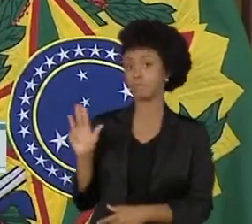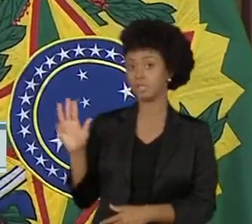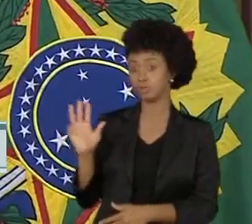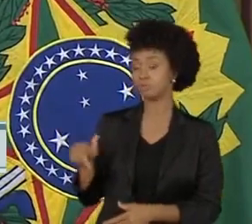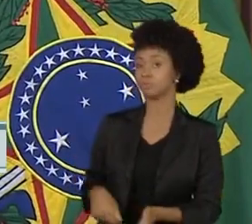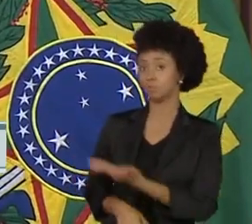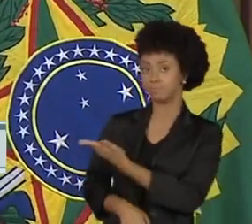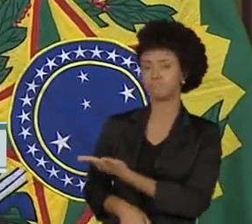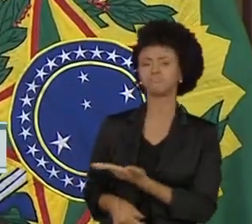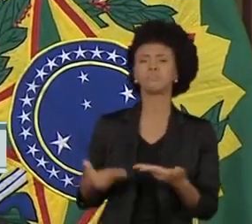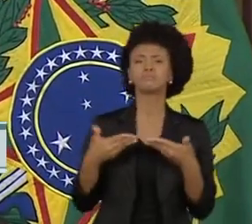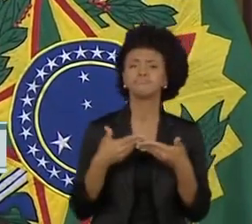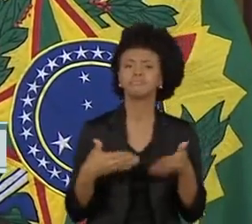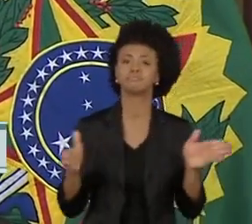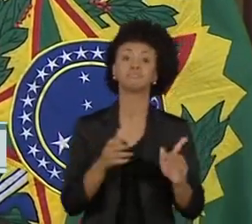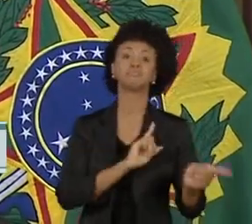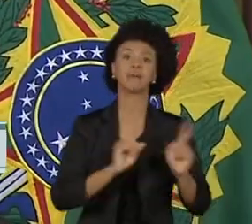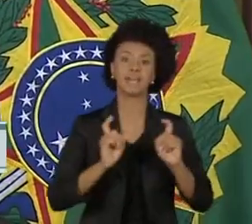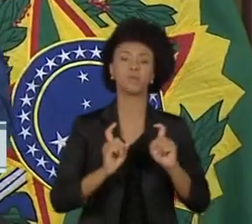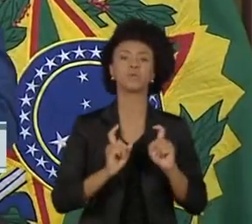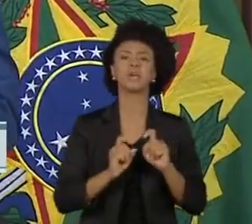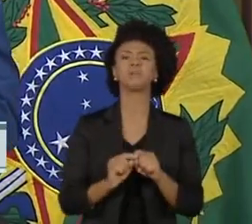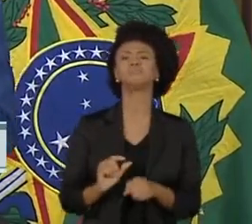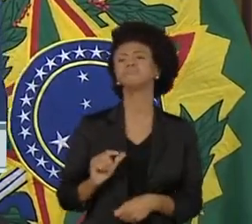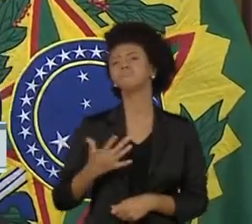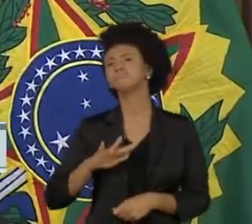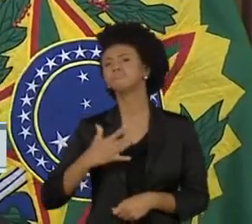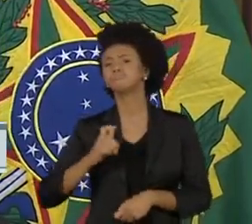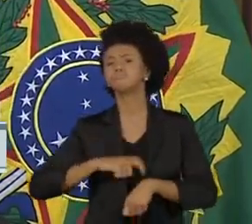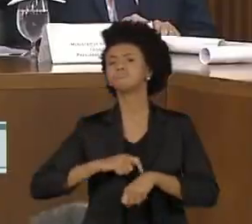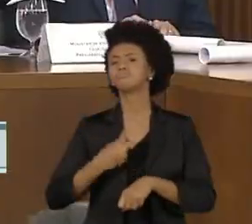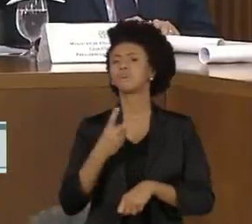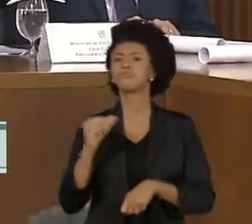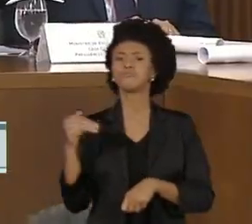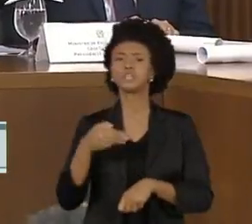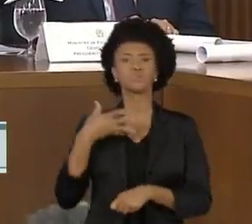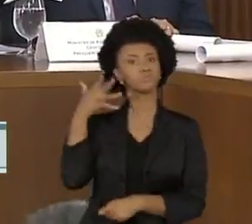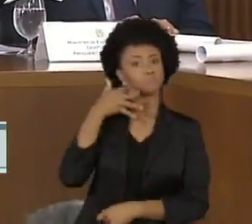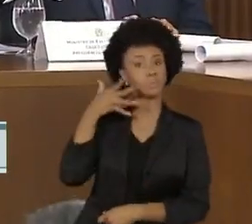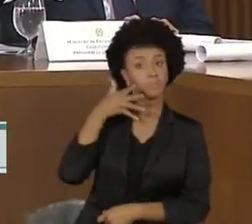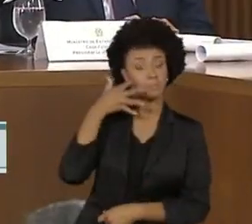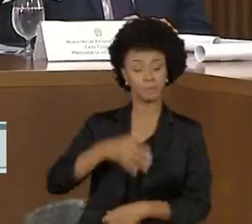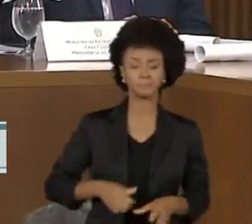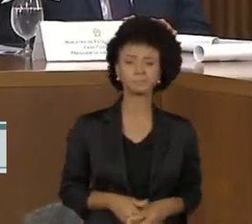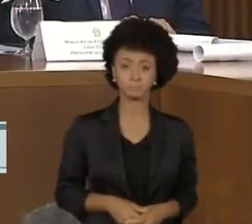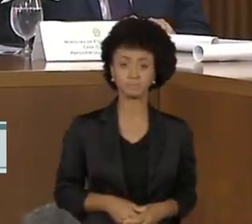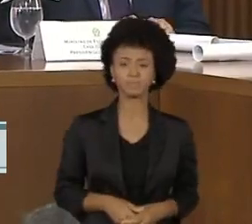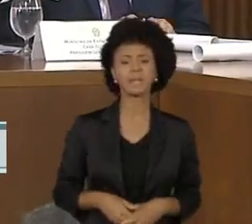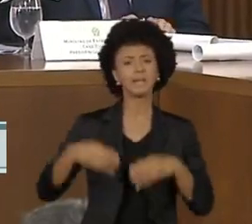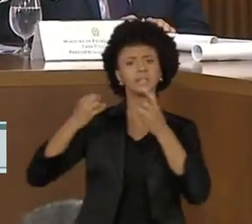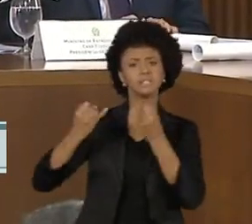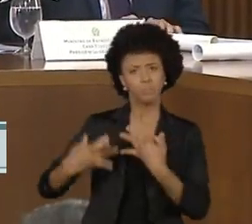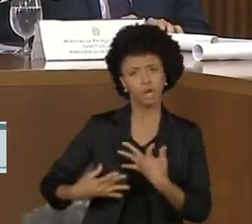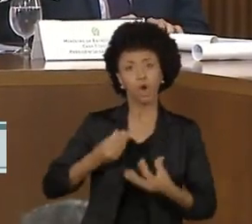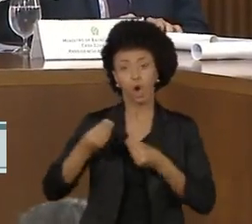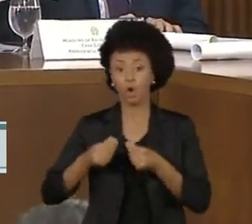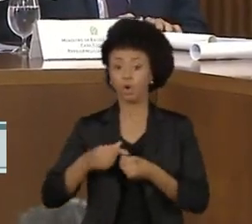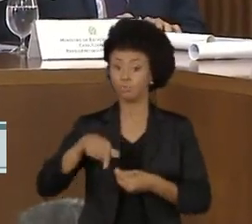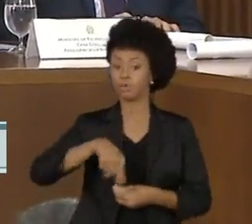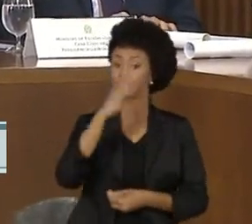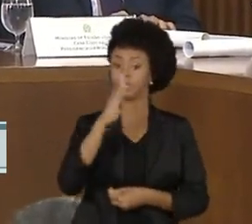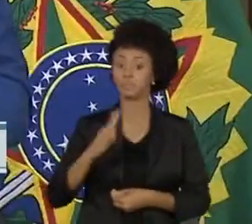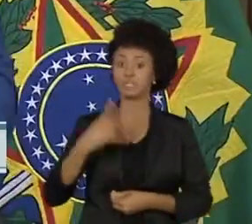abriu a reunião e discursou por pouco mais de 20 minutos Lula falou do desafio que será governado Brasil